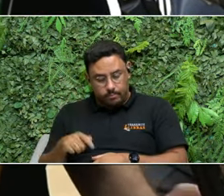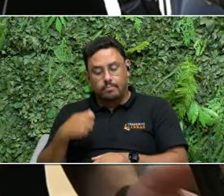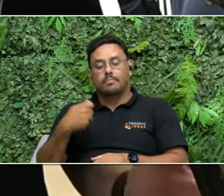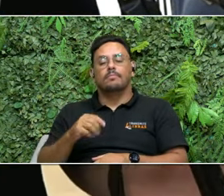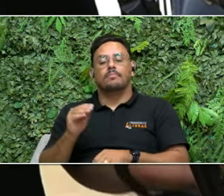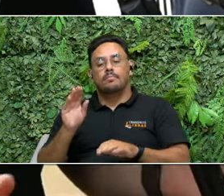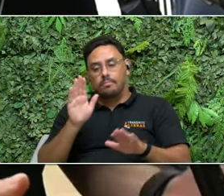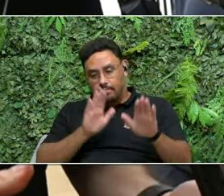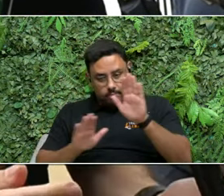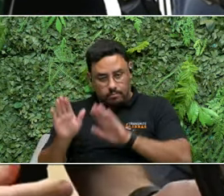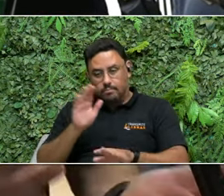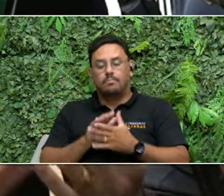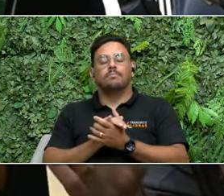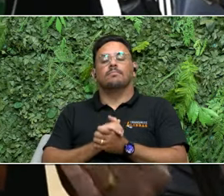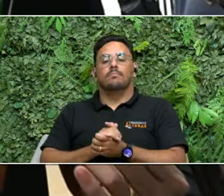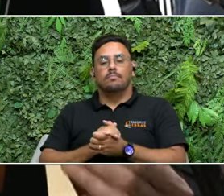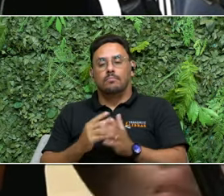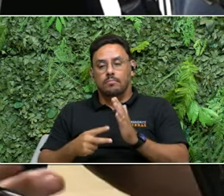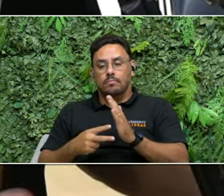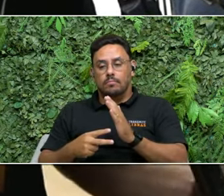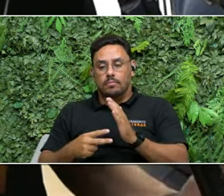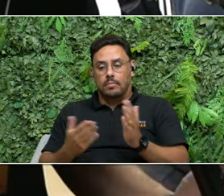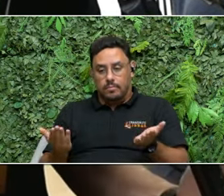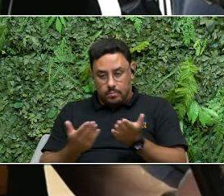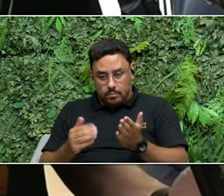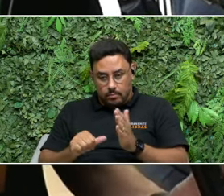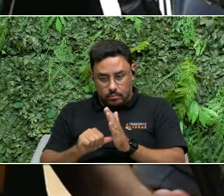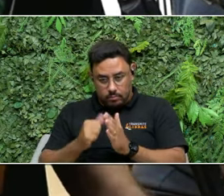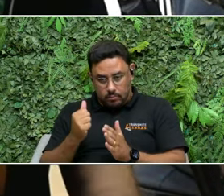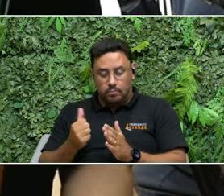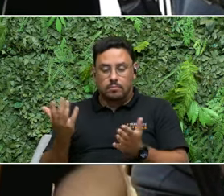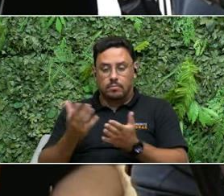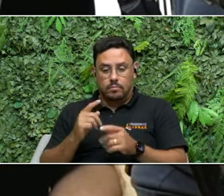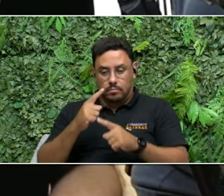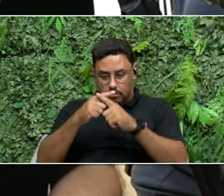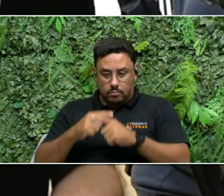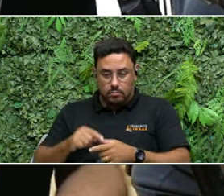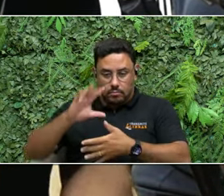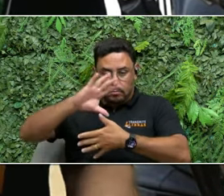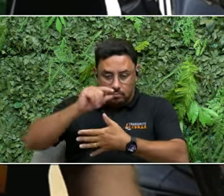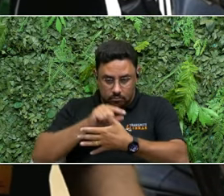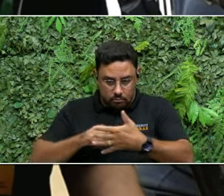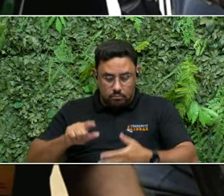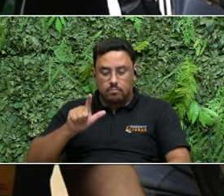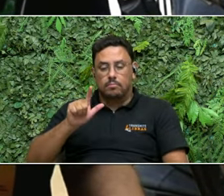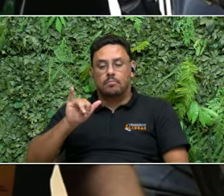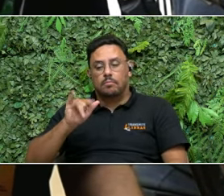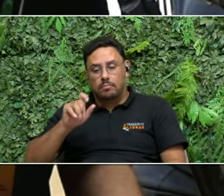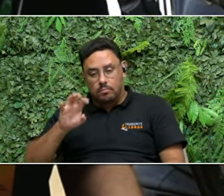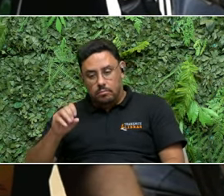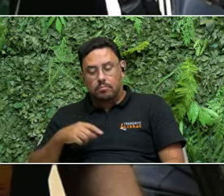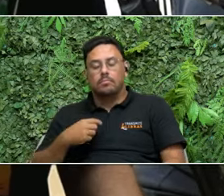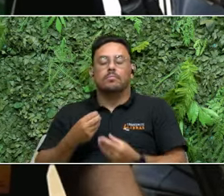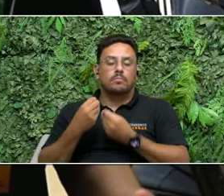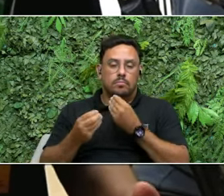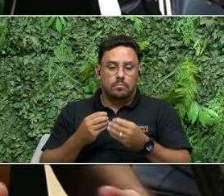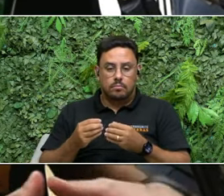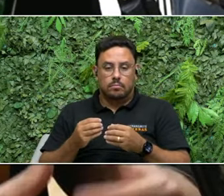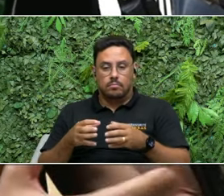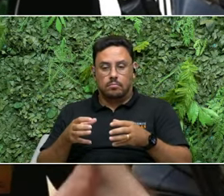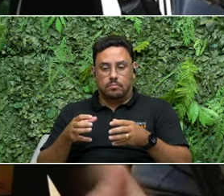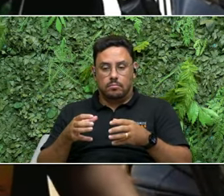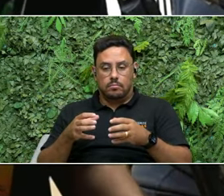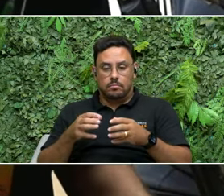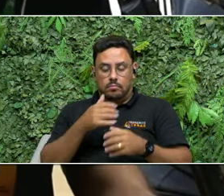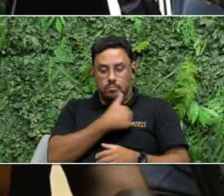um cuidado Então a partir do do segundo jogo agora primeiro vem Libertadores a gente vai ver como é que vai e se comportar esse time do Atlético